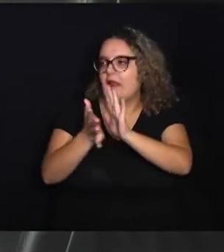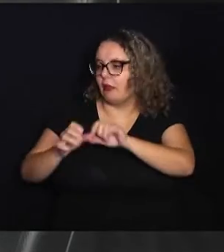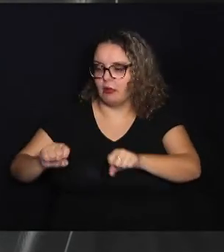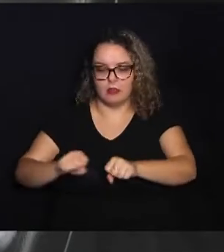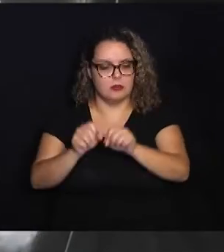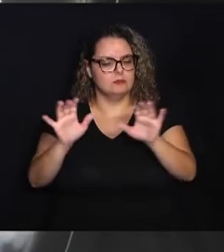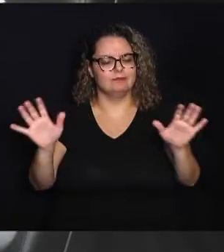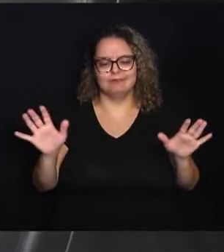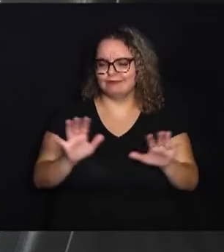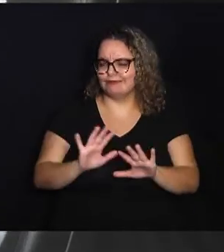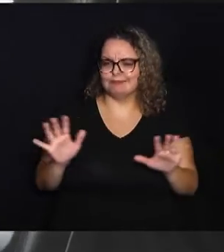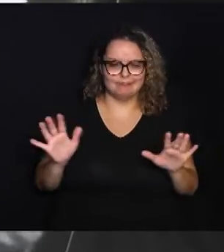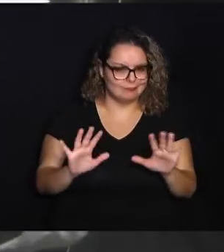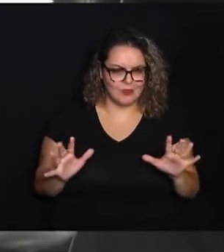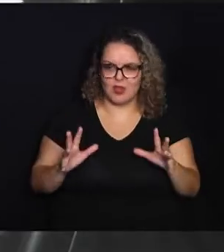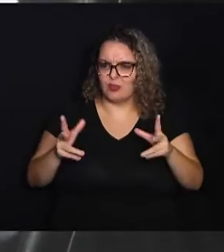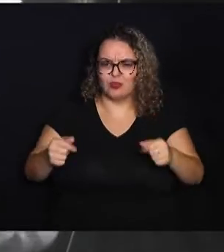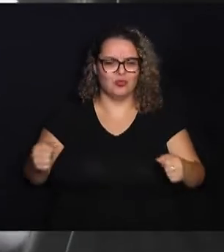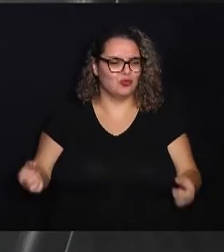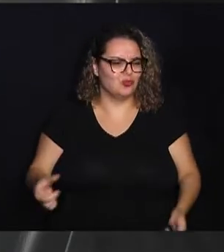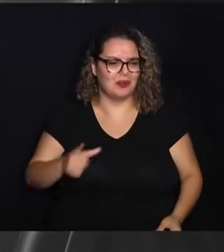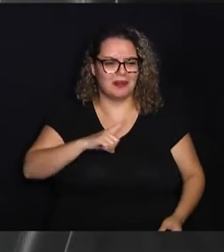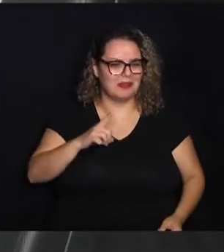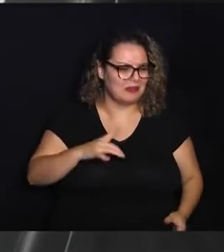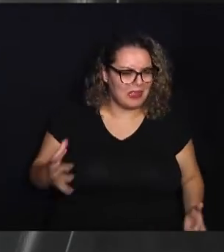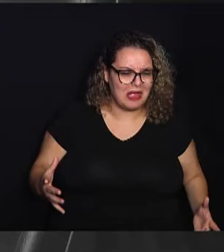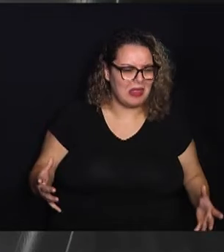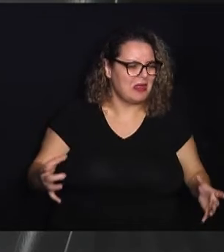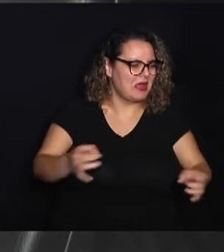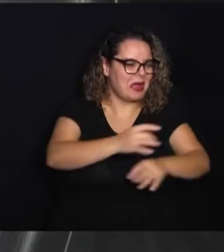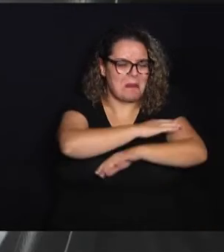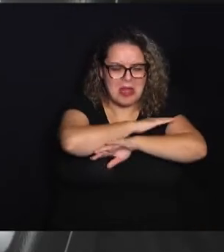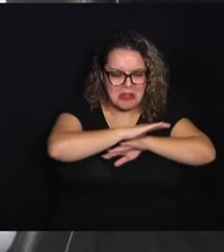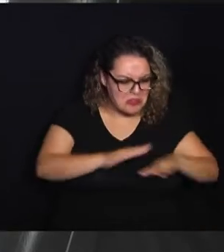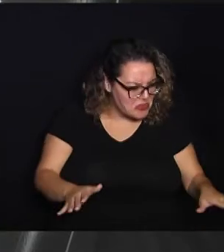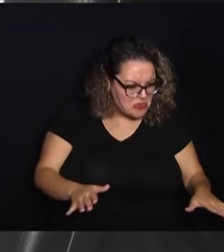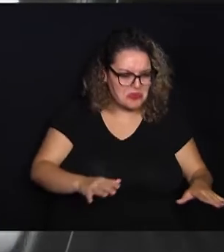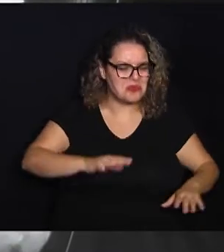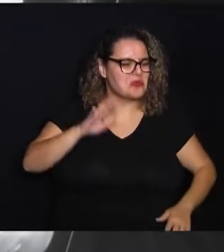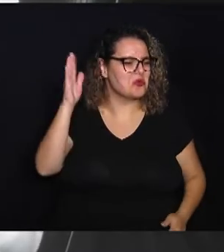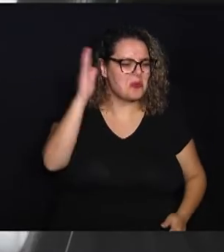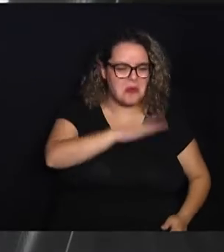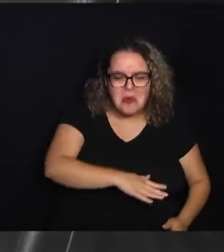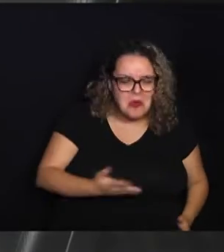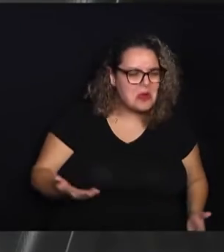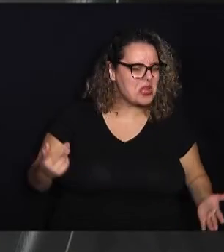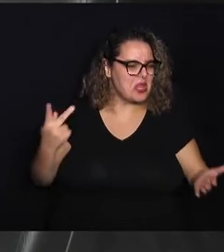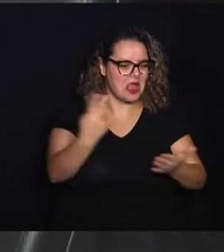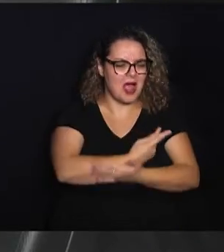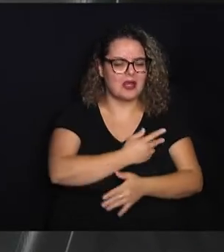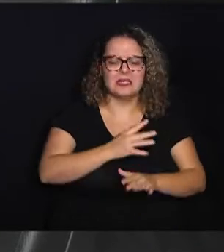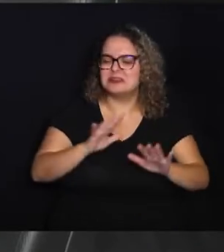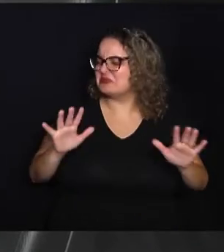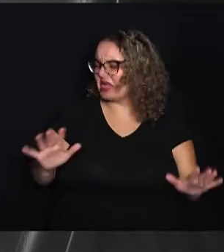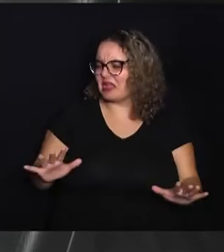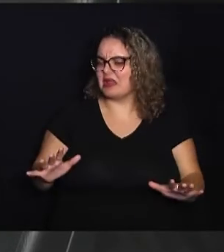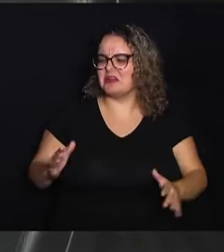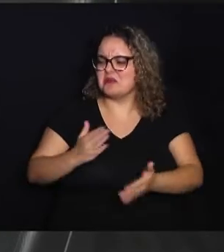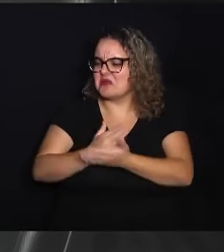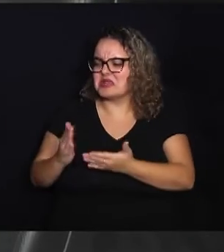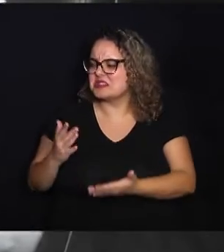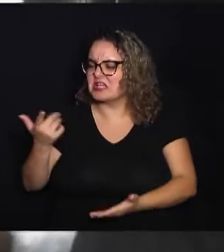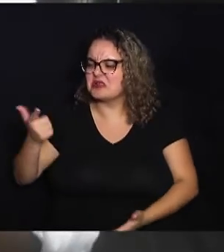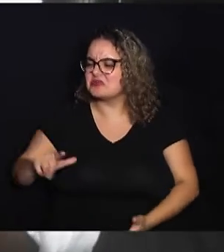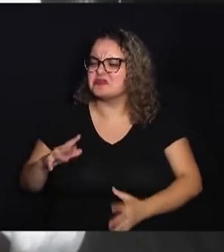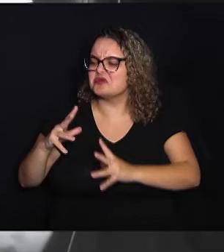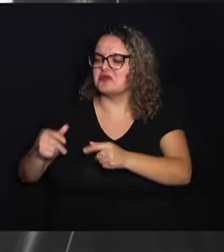sem exterminar com tudo que existe. Não, vou começar do zero, eu vou fazer tudo novo porque está tudo errado. Não, tem muita coisa boa e a gente pode